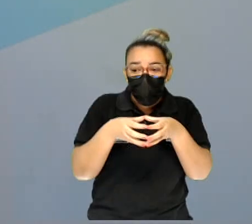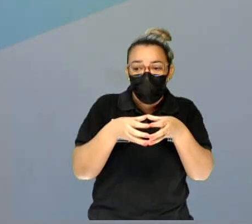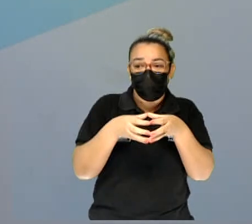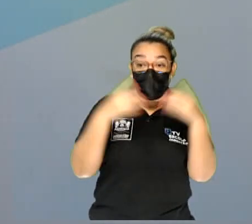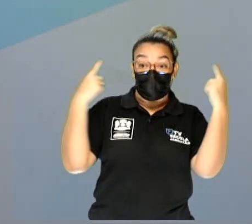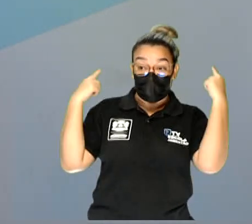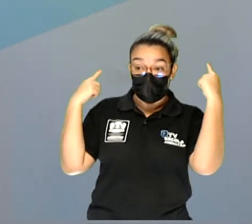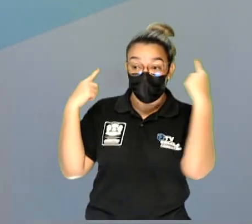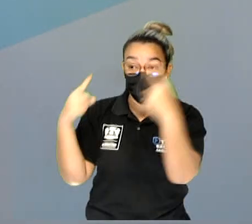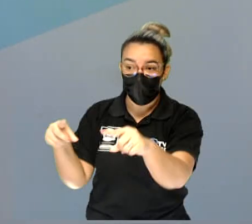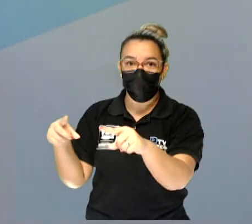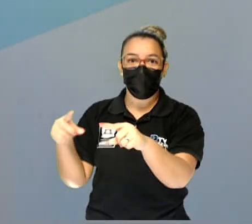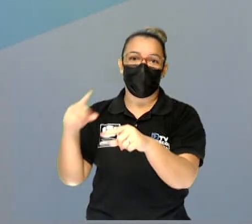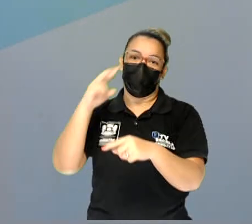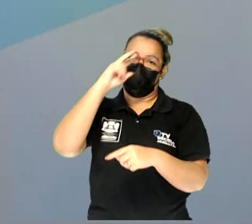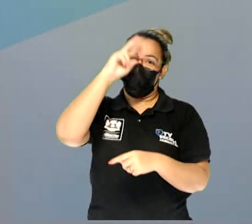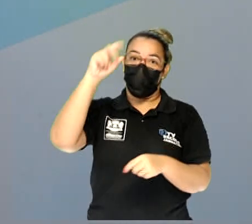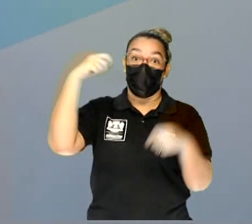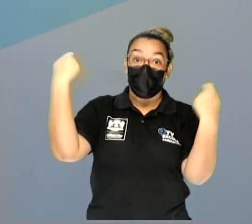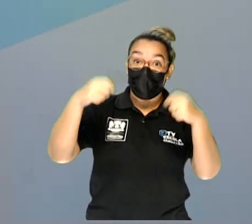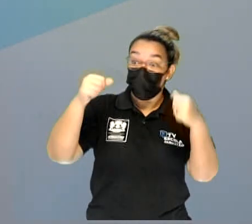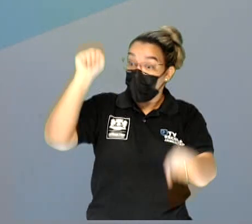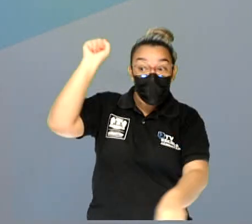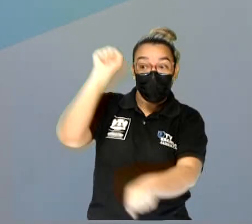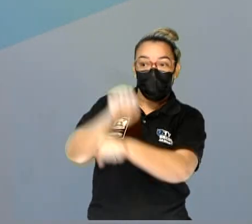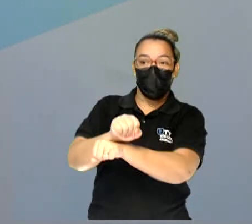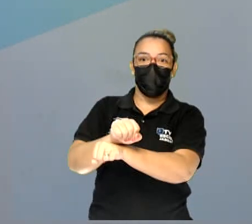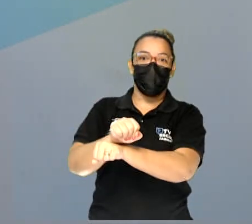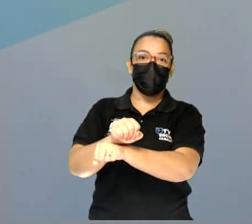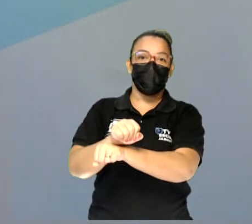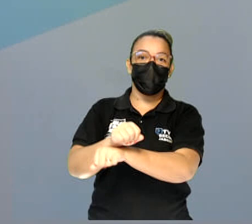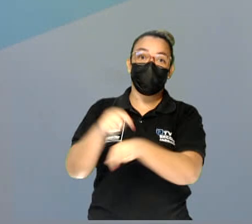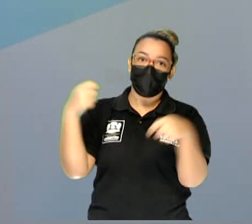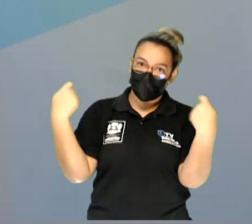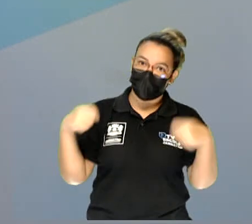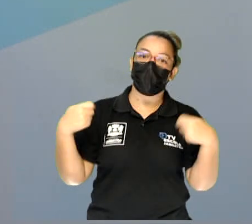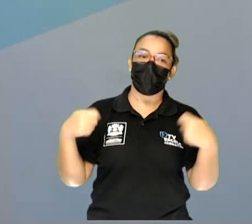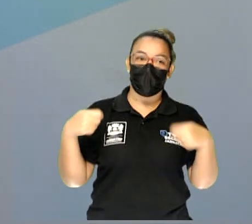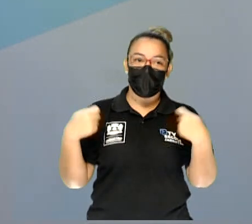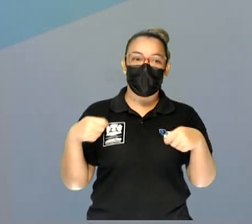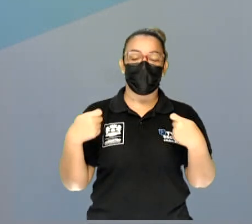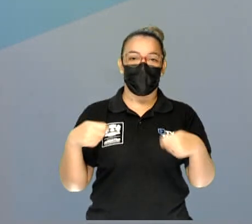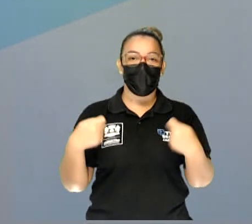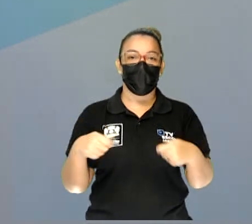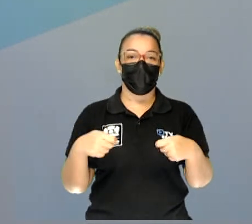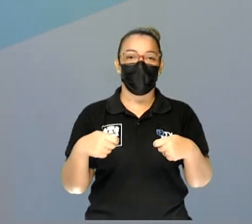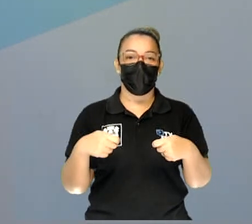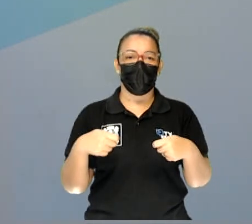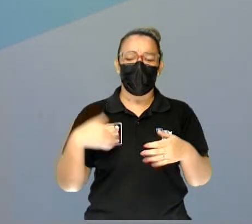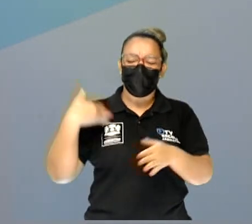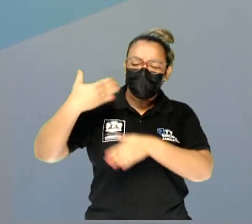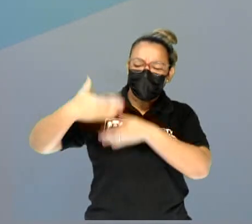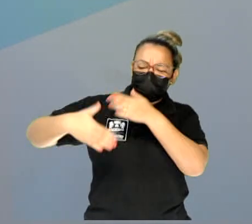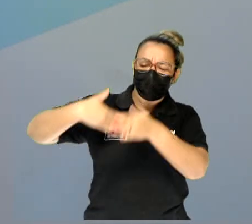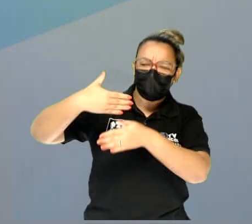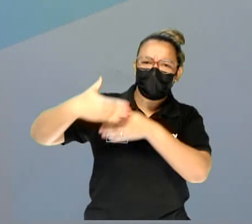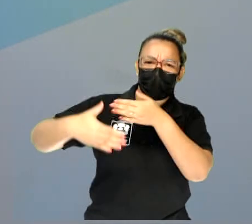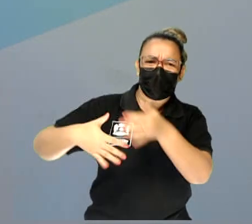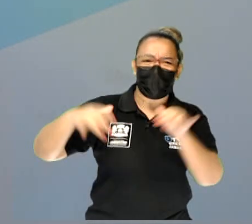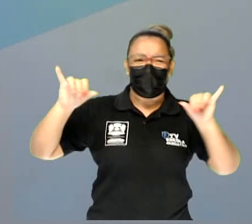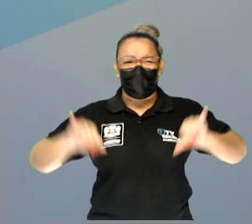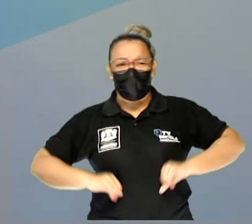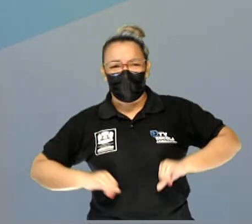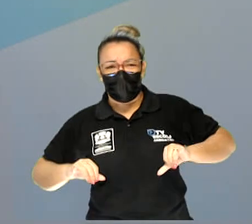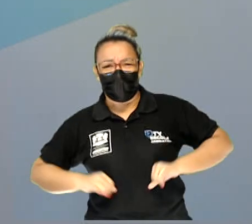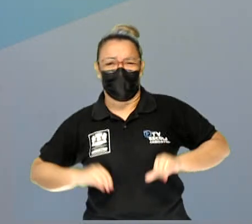forte. Então eles precisavam dar um basta, precisavam dar um chega disso. Tá? E passando a sofrer várias